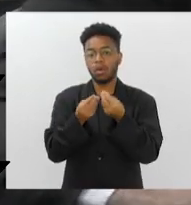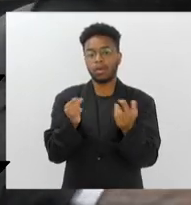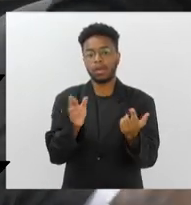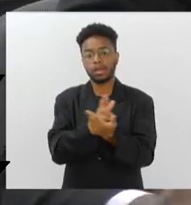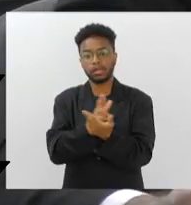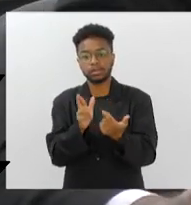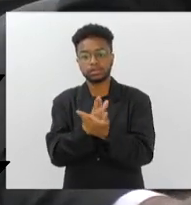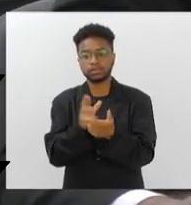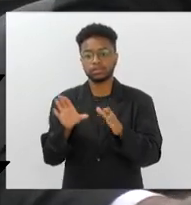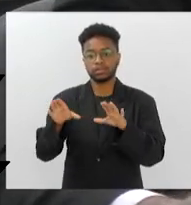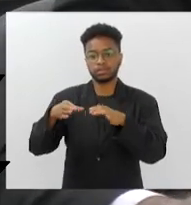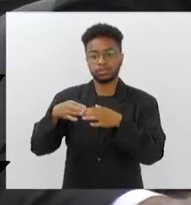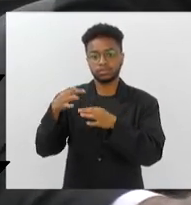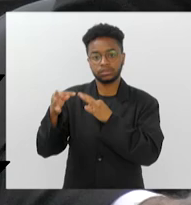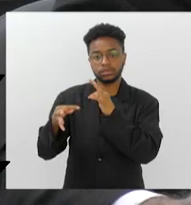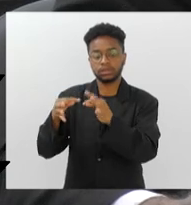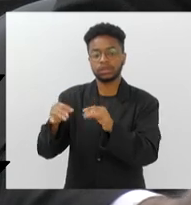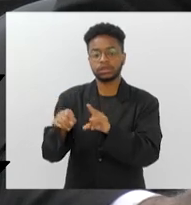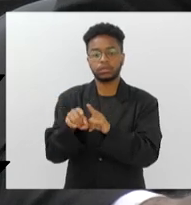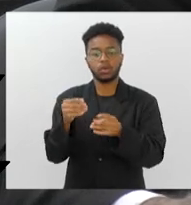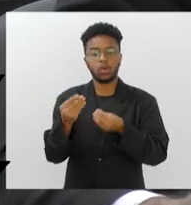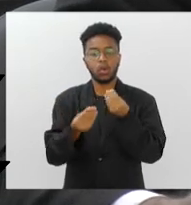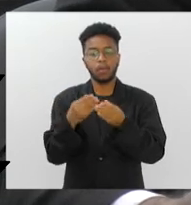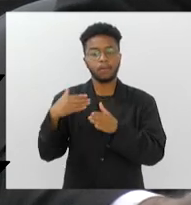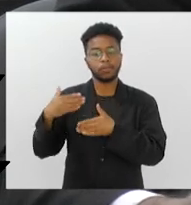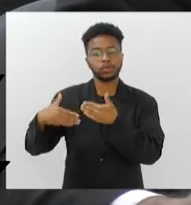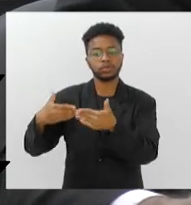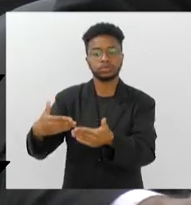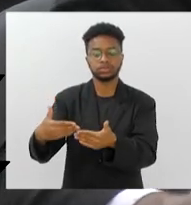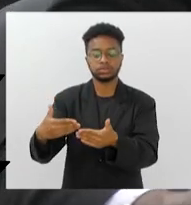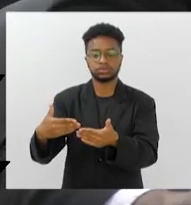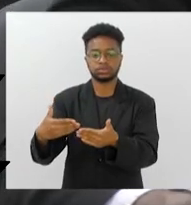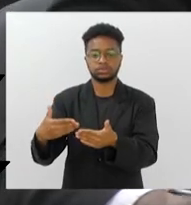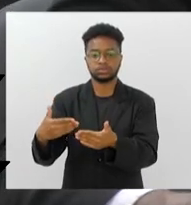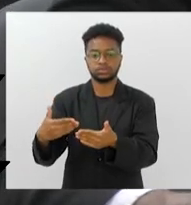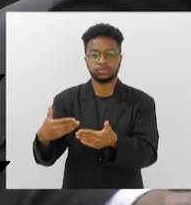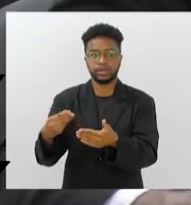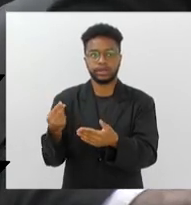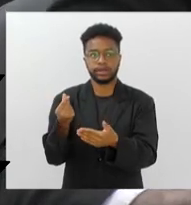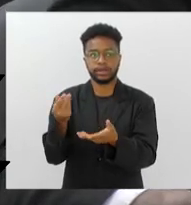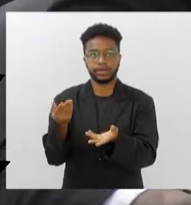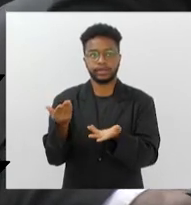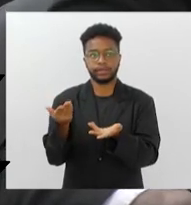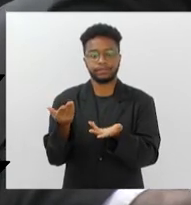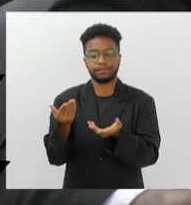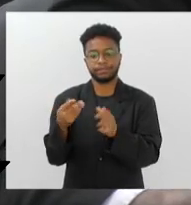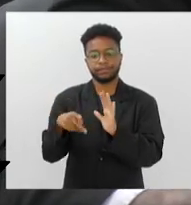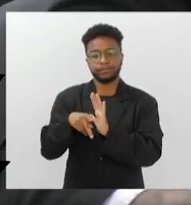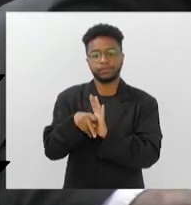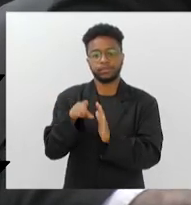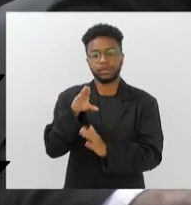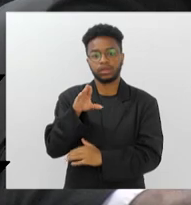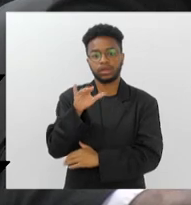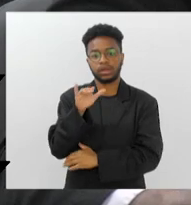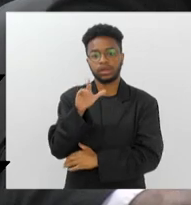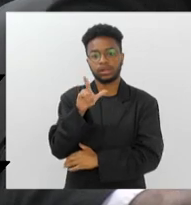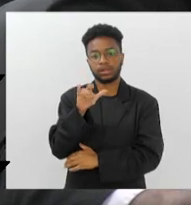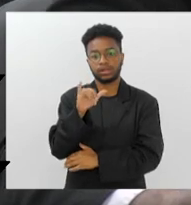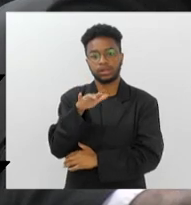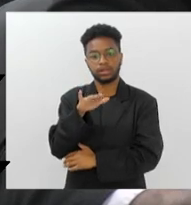comunidade terapêutica com um processo que é eh eh das Clínicas que não são